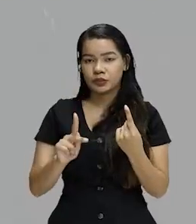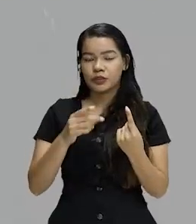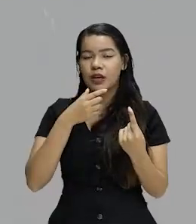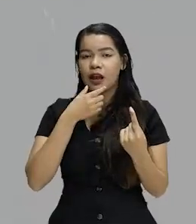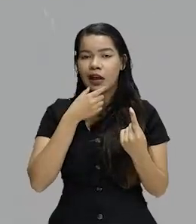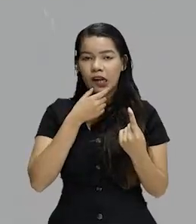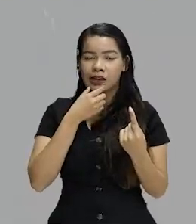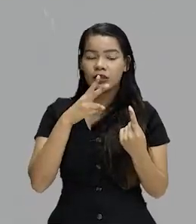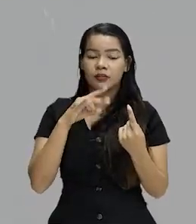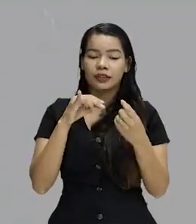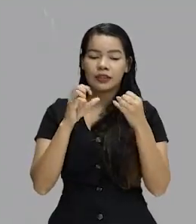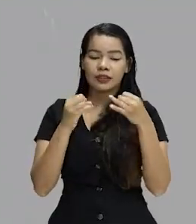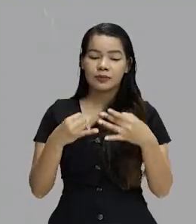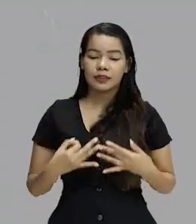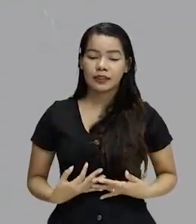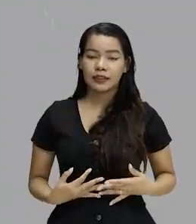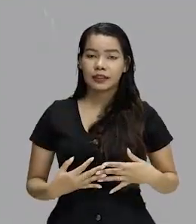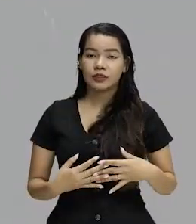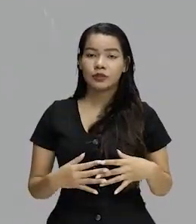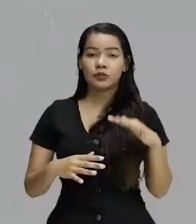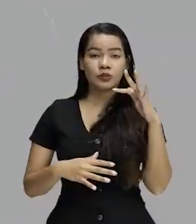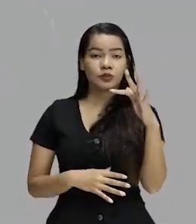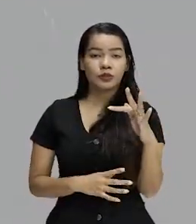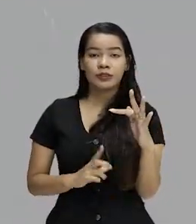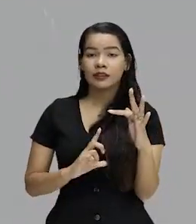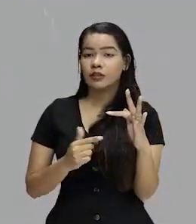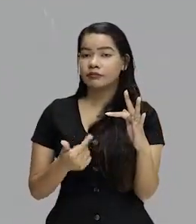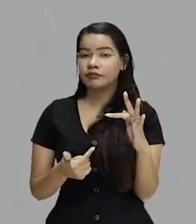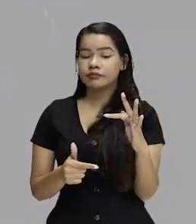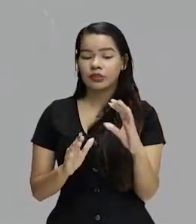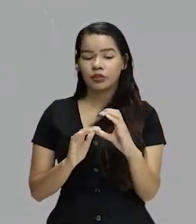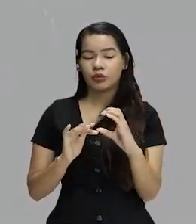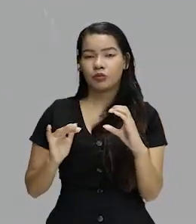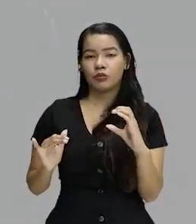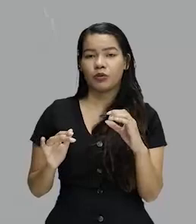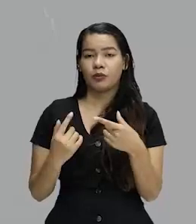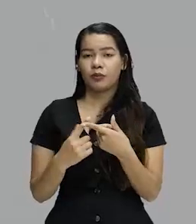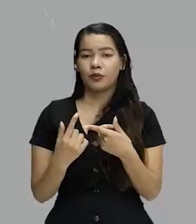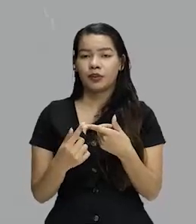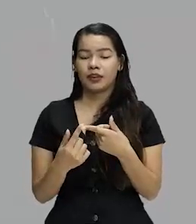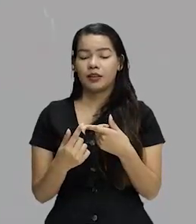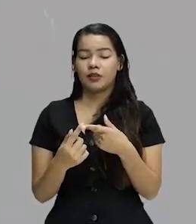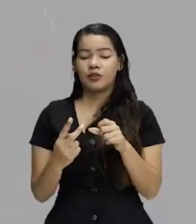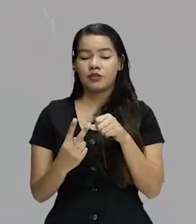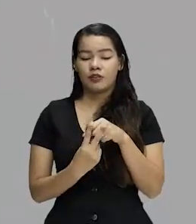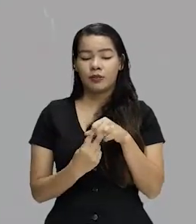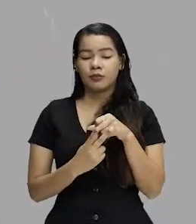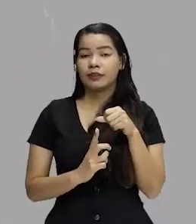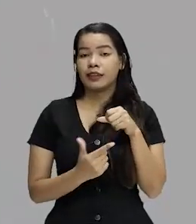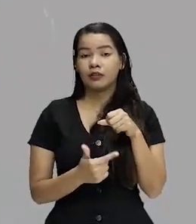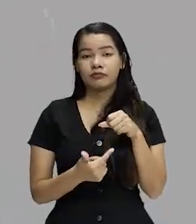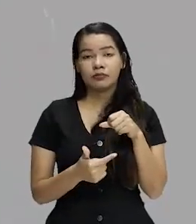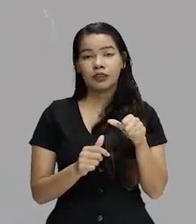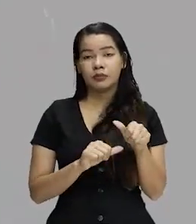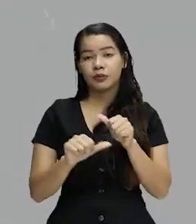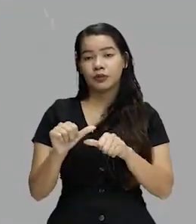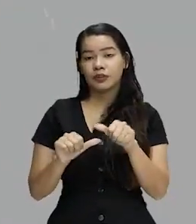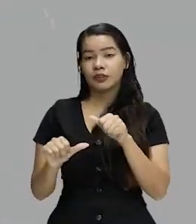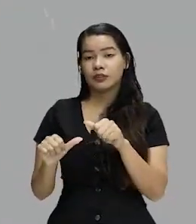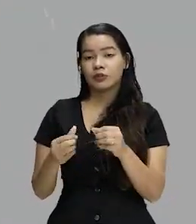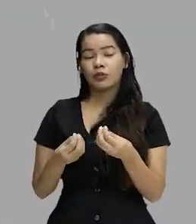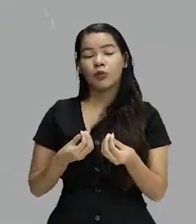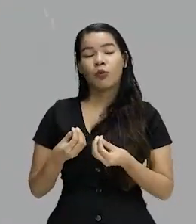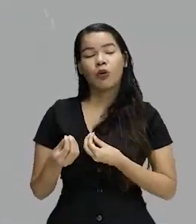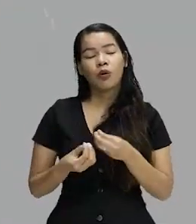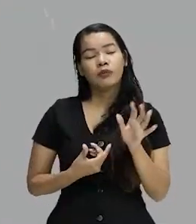dizer que o futuro não existe conjugação, porque os verbos não sofrem nenhum tipo de alteração. Como que se